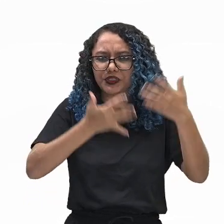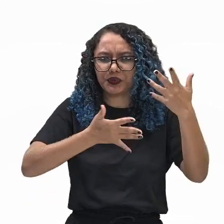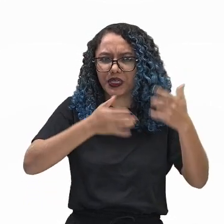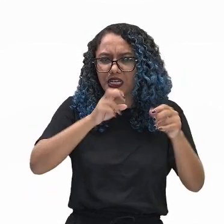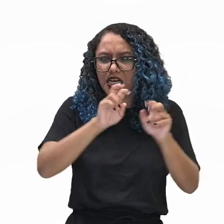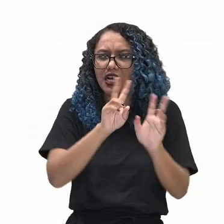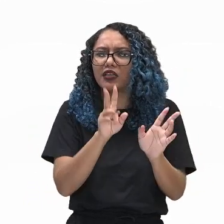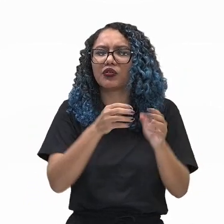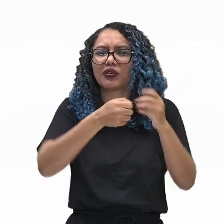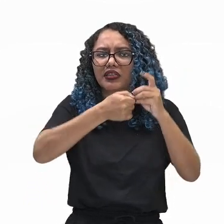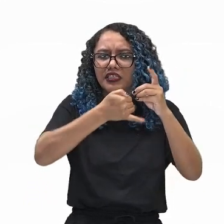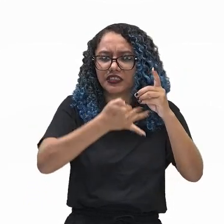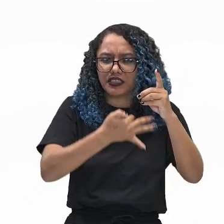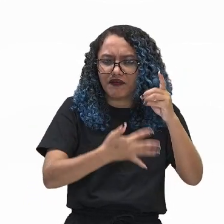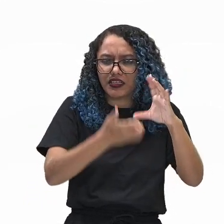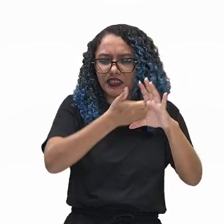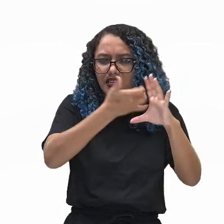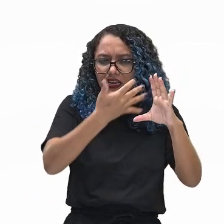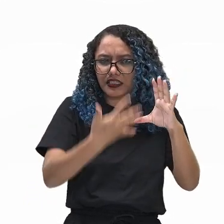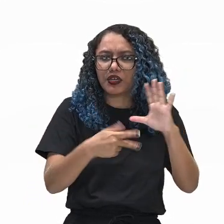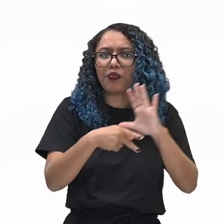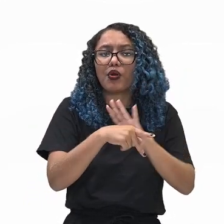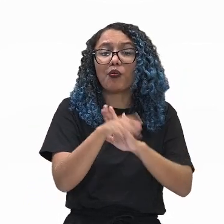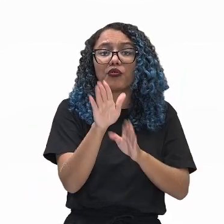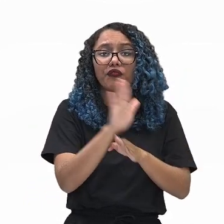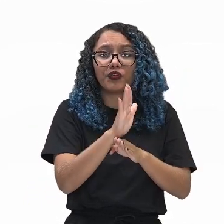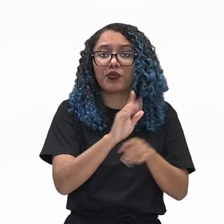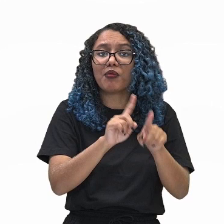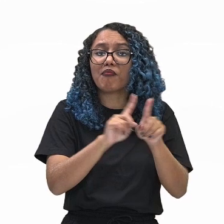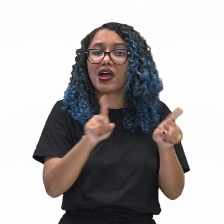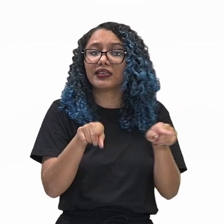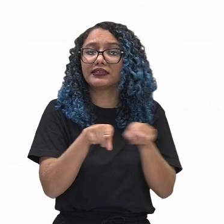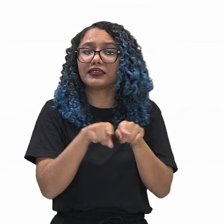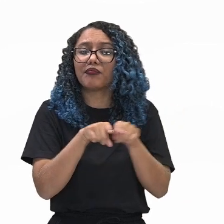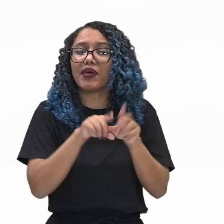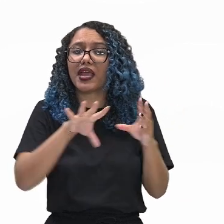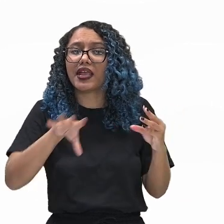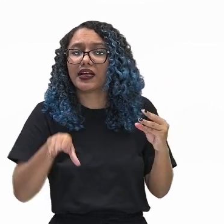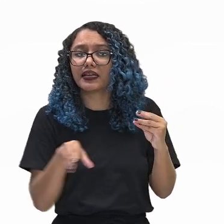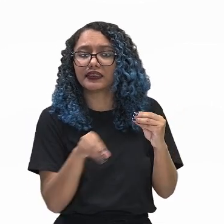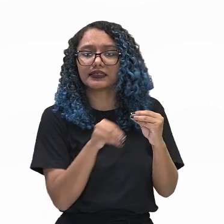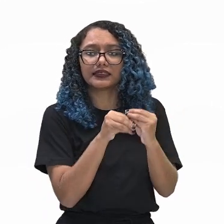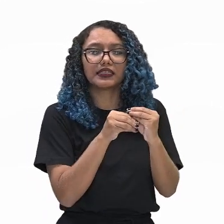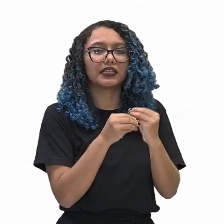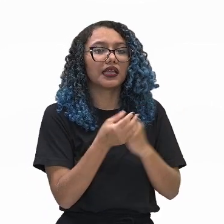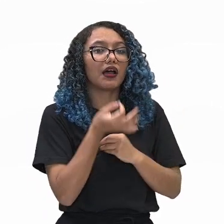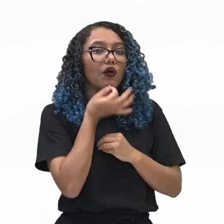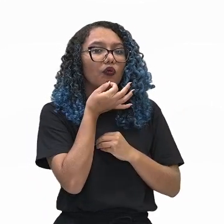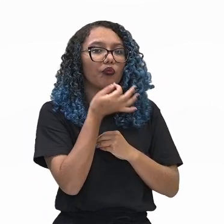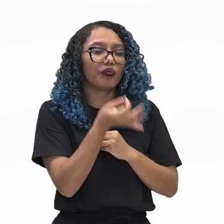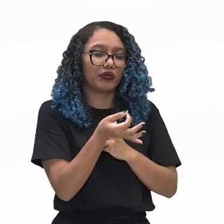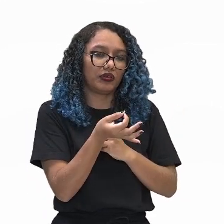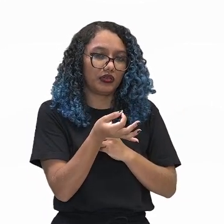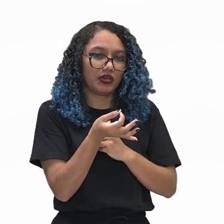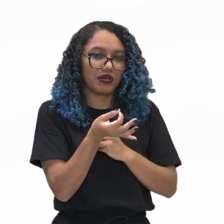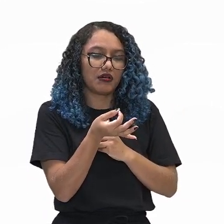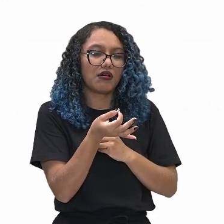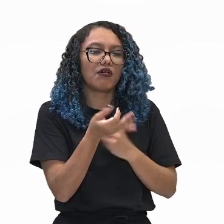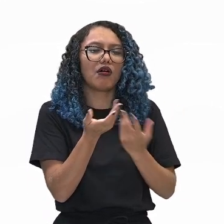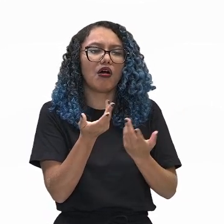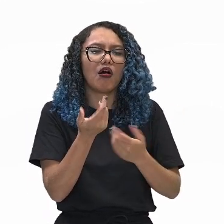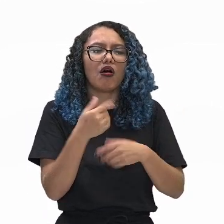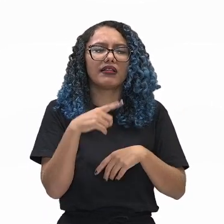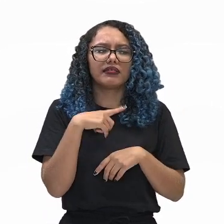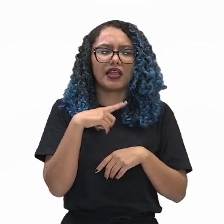filme, não é? Ela já até citou ali que é o Coringa, mas ao mesmo tempo eu vou deixando a minha opinião. Olha, a música é assim, acontece